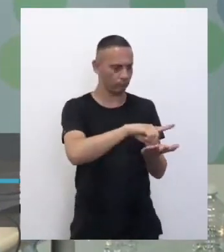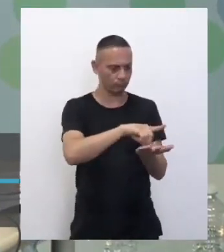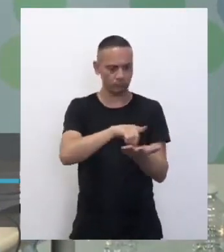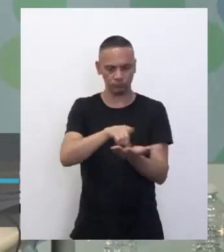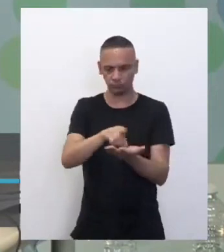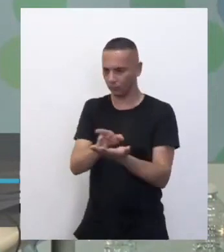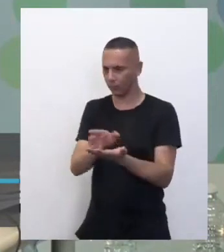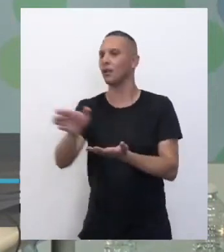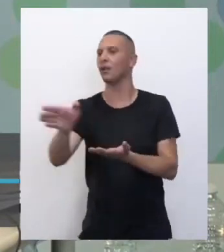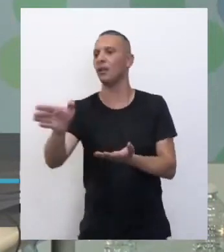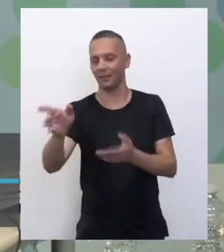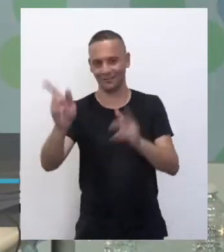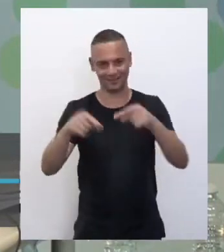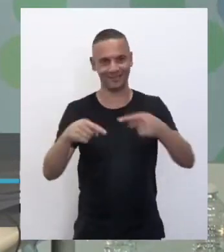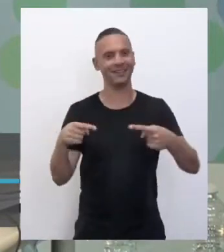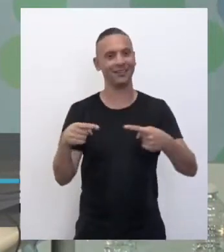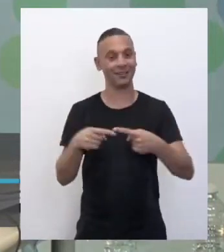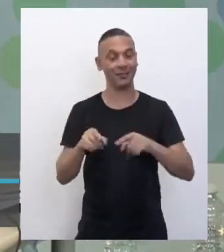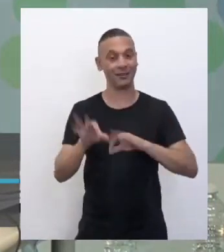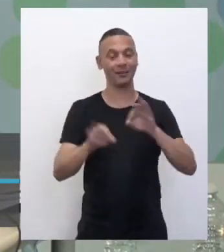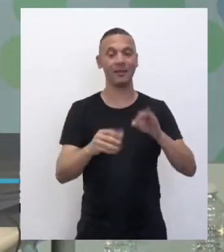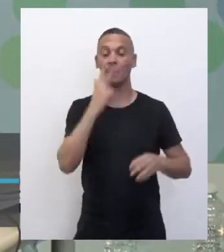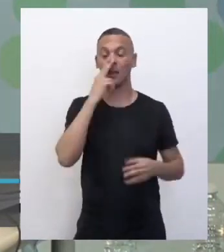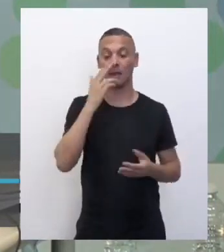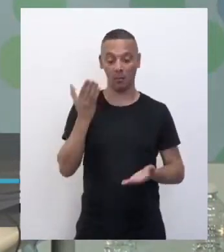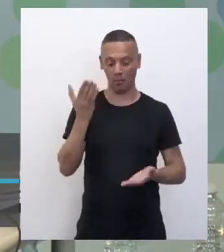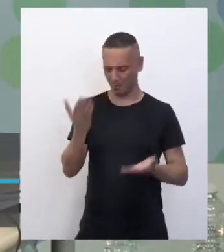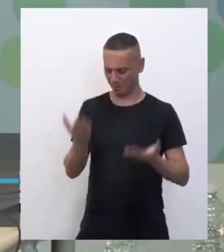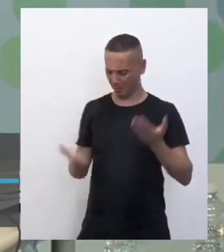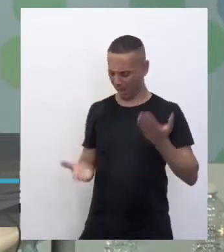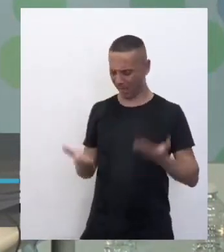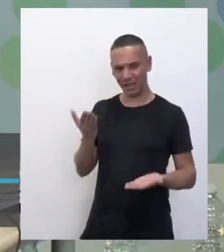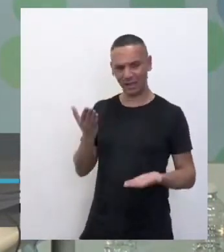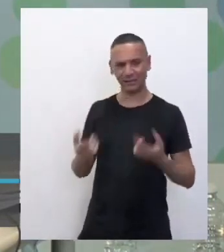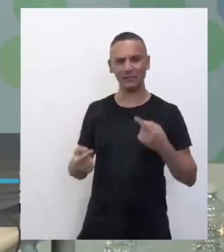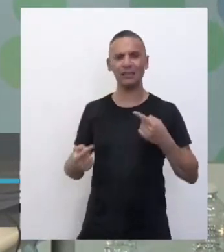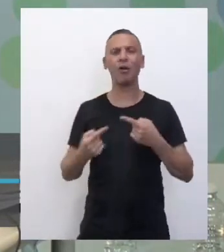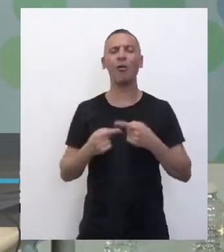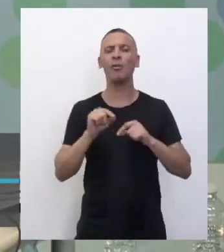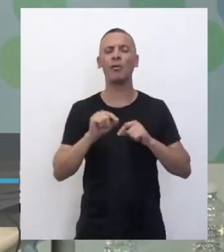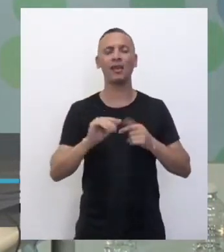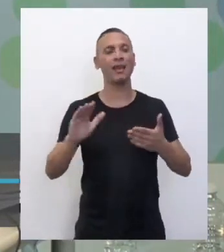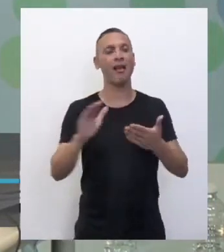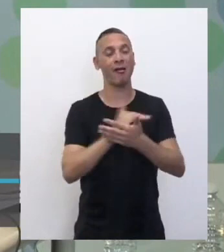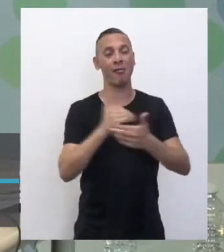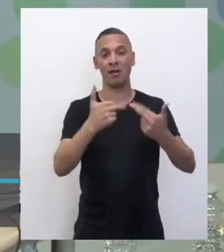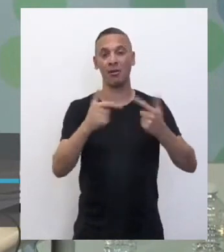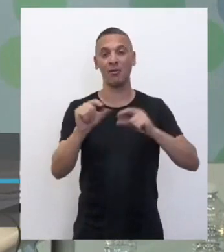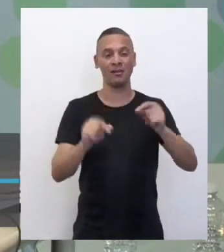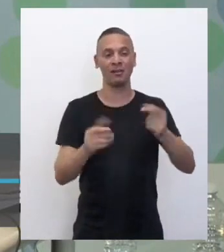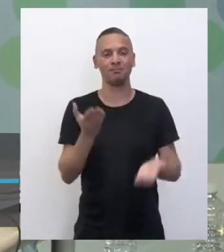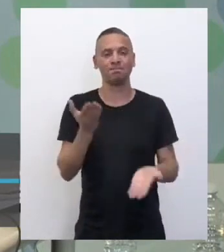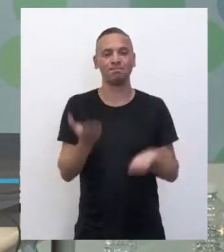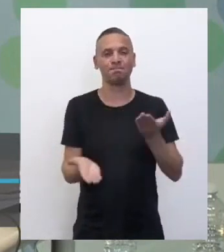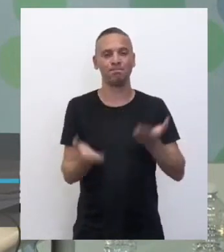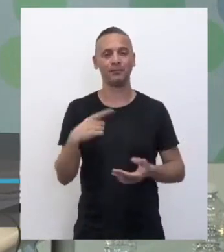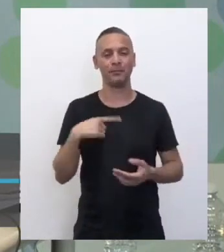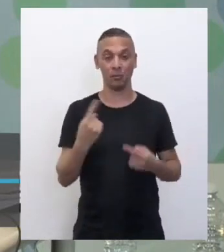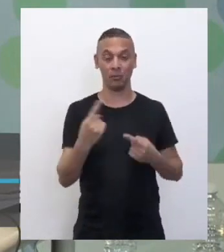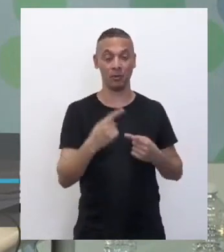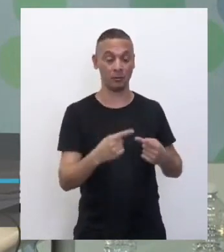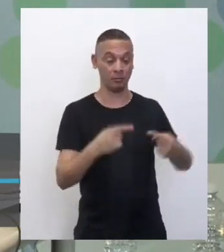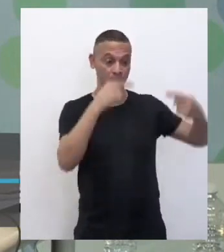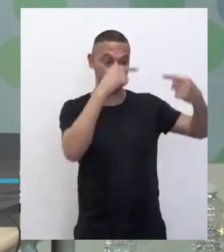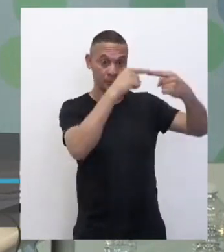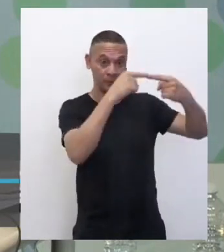traz esse princípio. Já a balança, ela está sempre em relação a algo, né? Então, uma coisa é o princípio